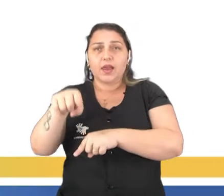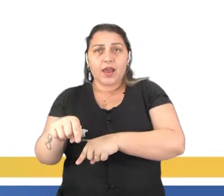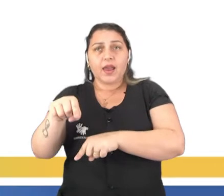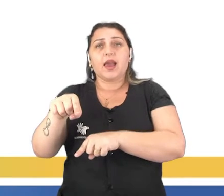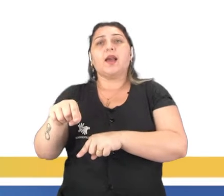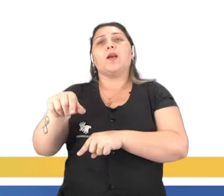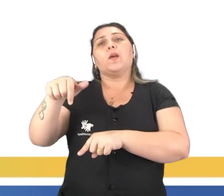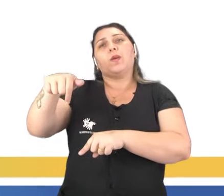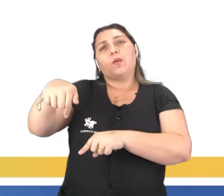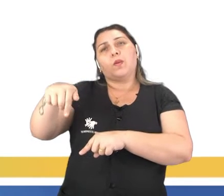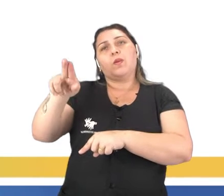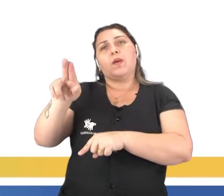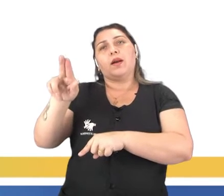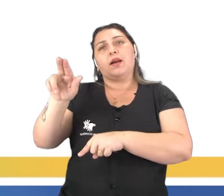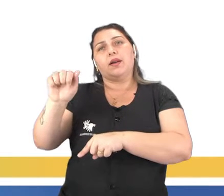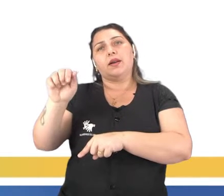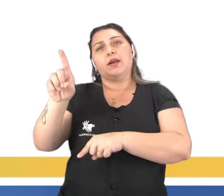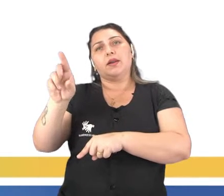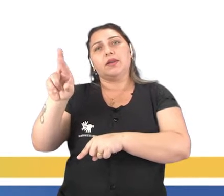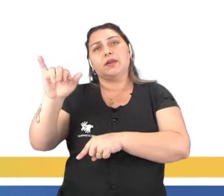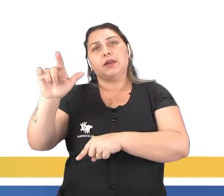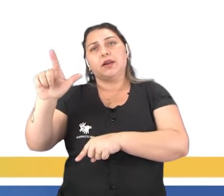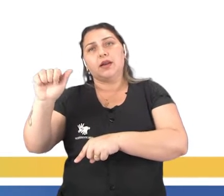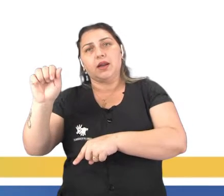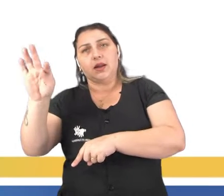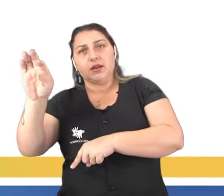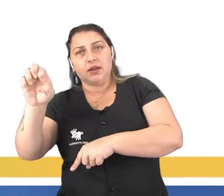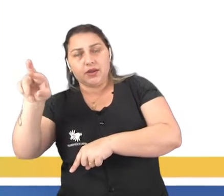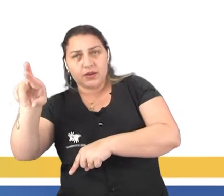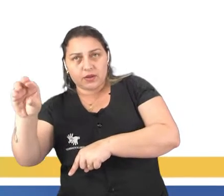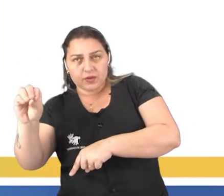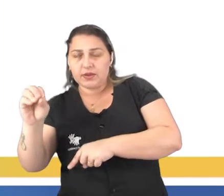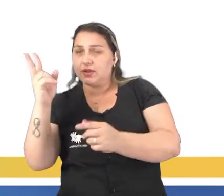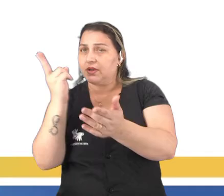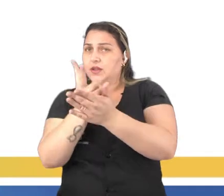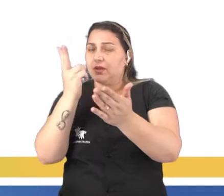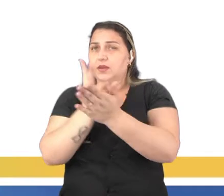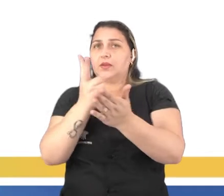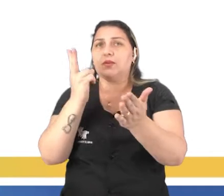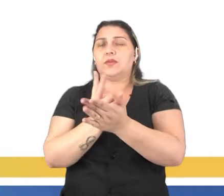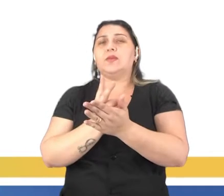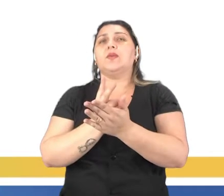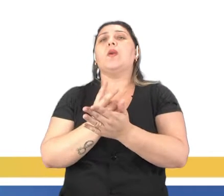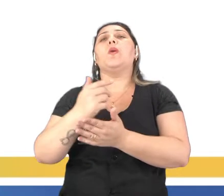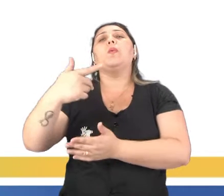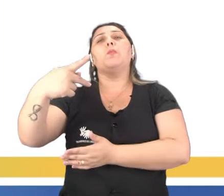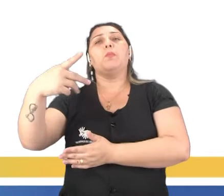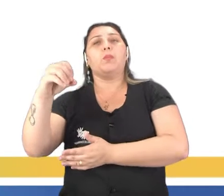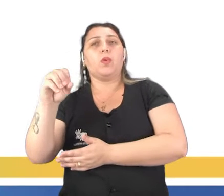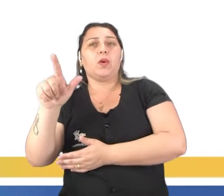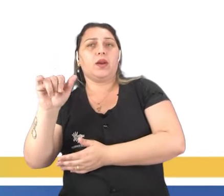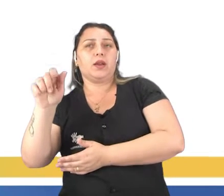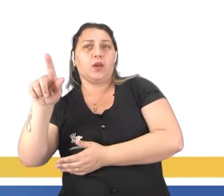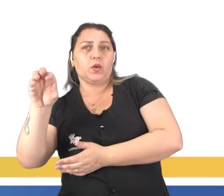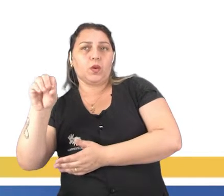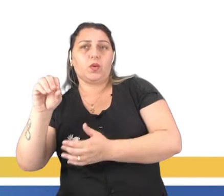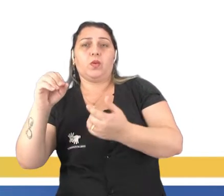quadrilátero aí que vai apresentar sempre uma regularidade, né? Ele sempre vai ser considerado como um polígono regular.